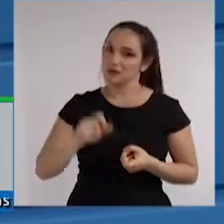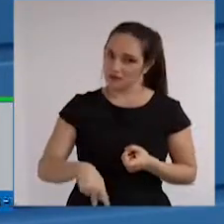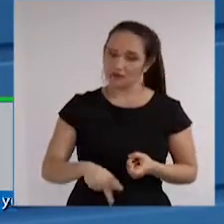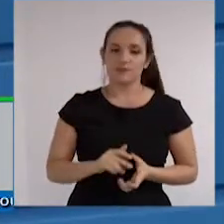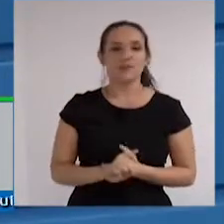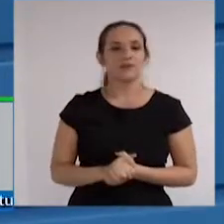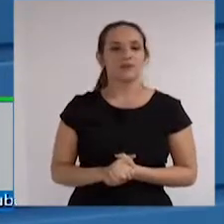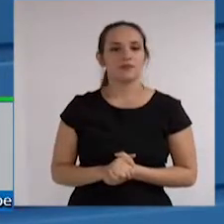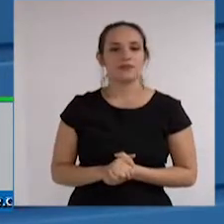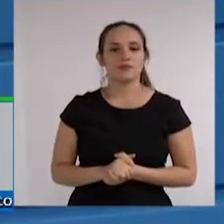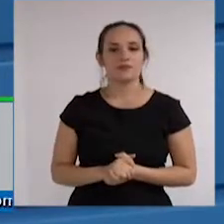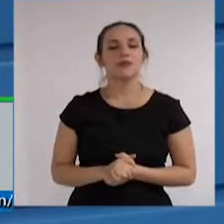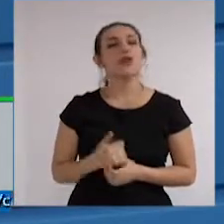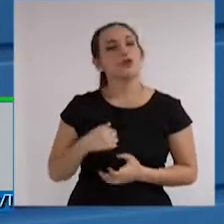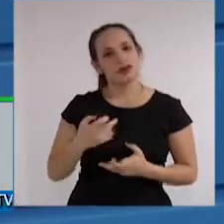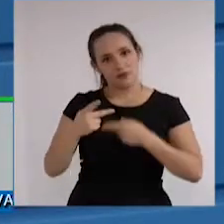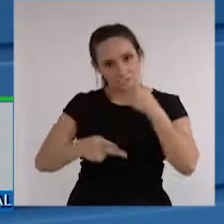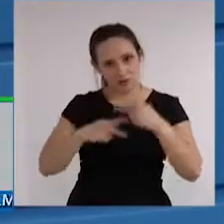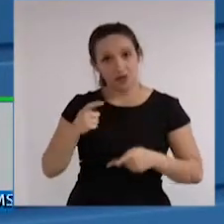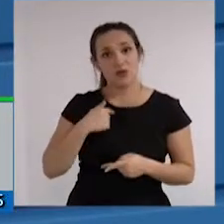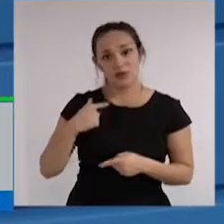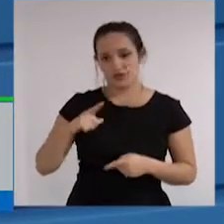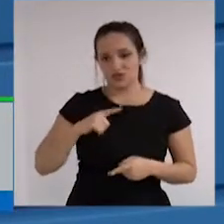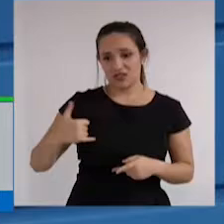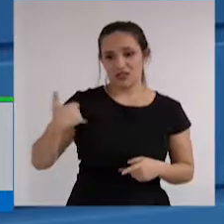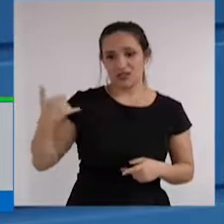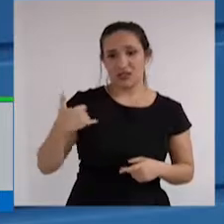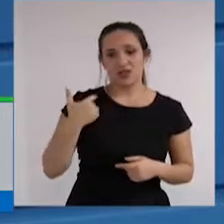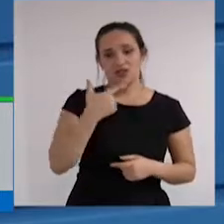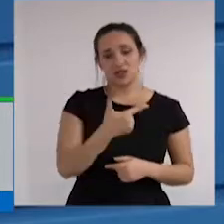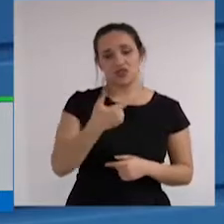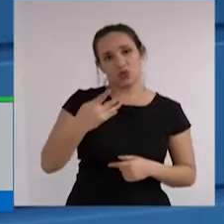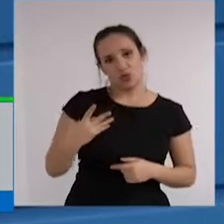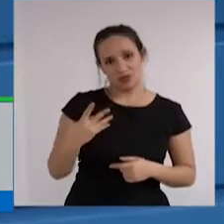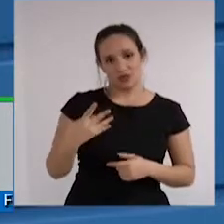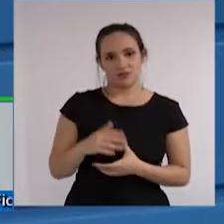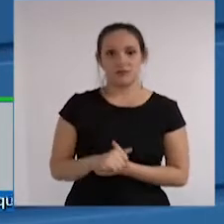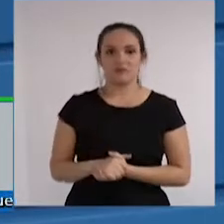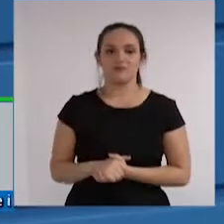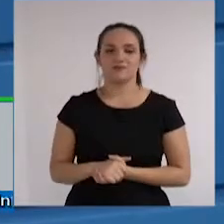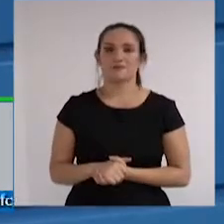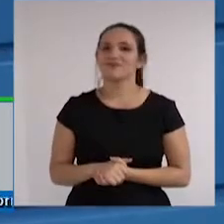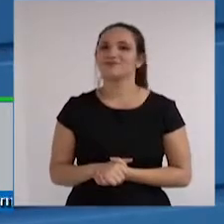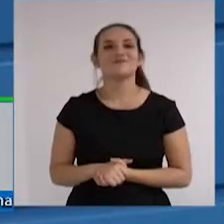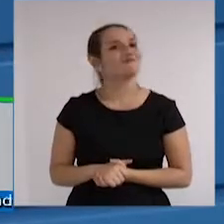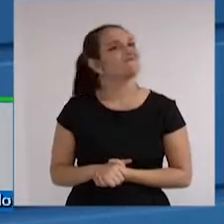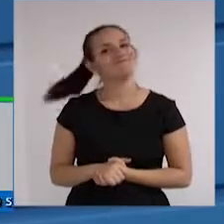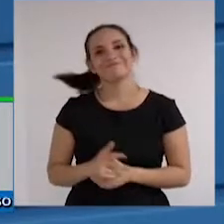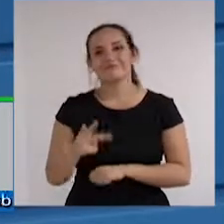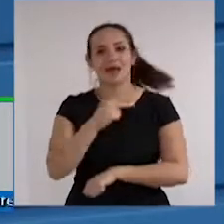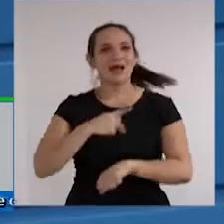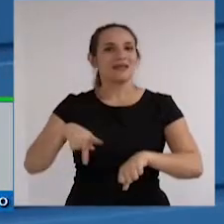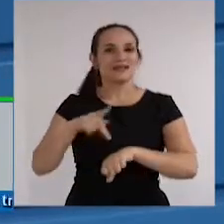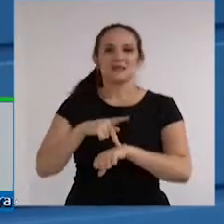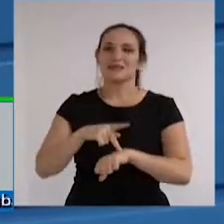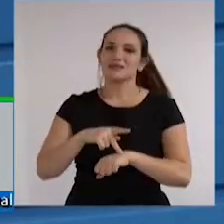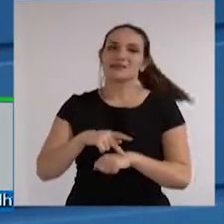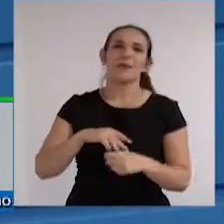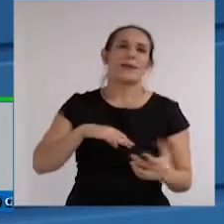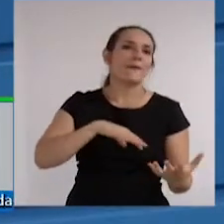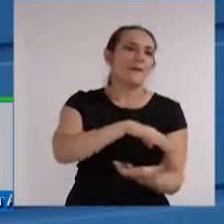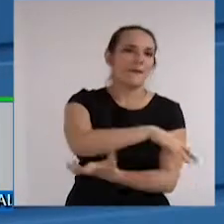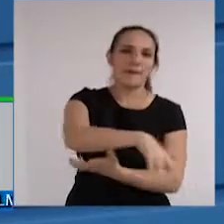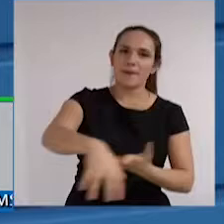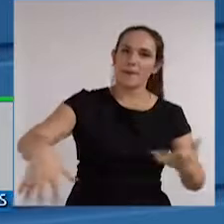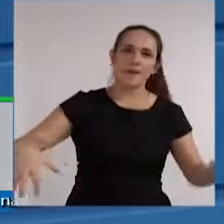que eu tinha 24 anos quando isso aconteceu. E o país estava uma desordem. Não é questão de